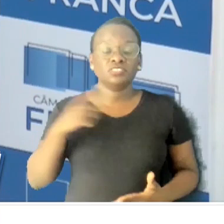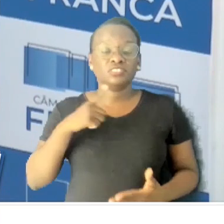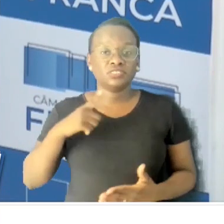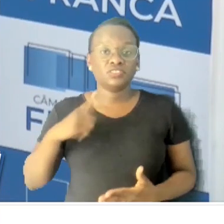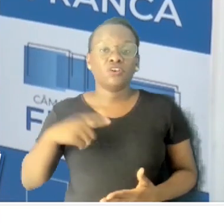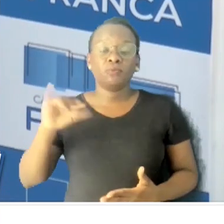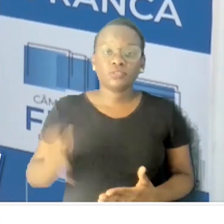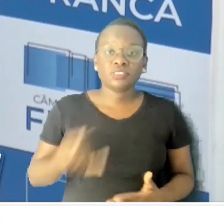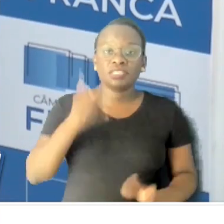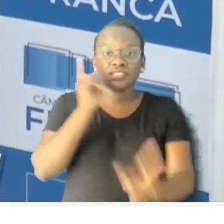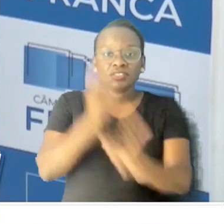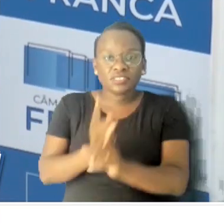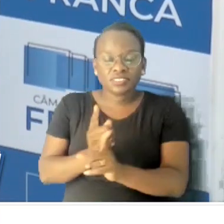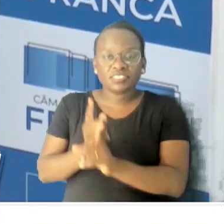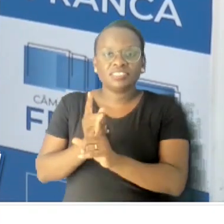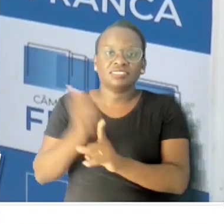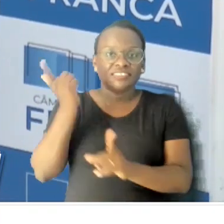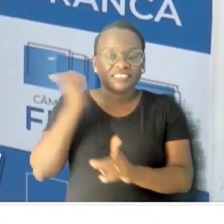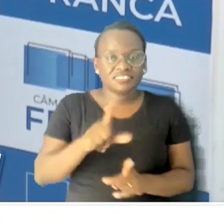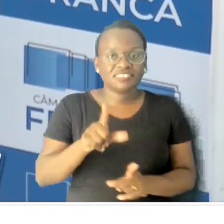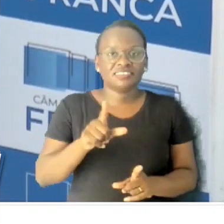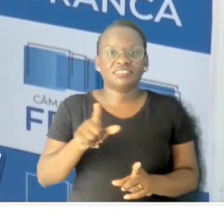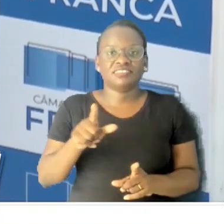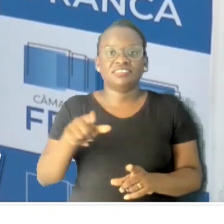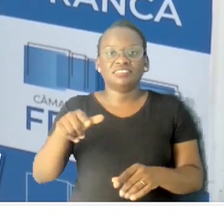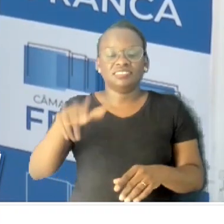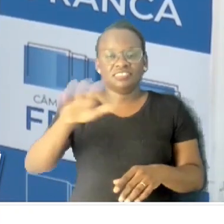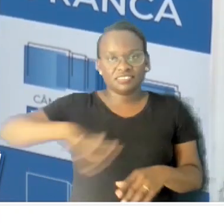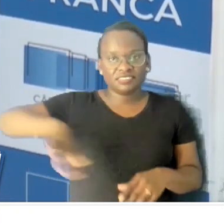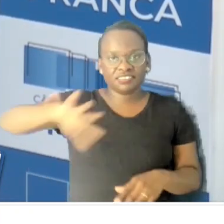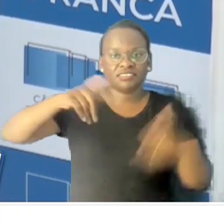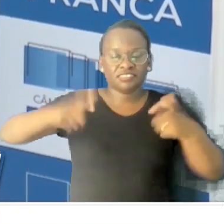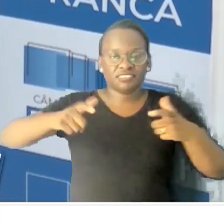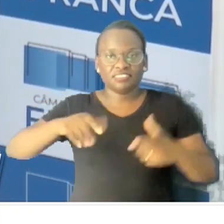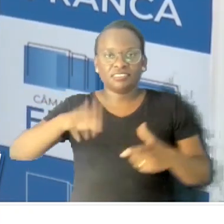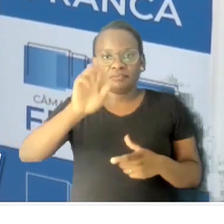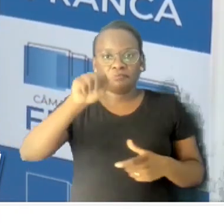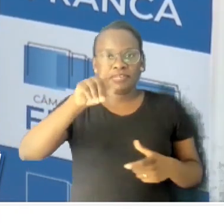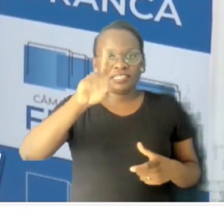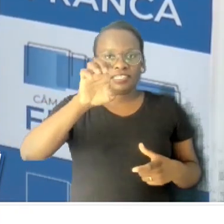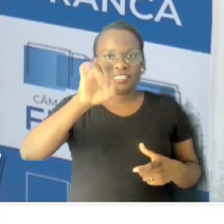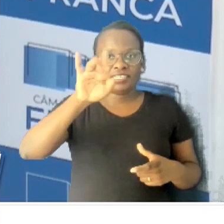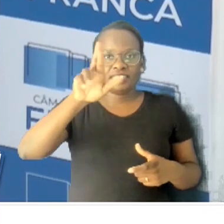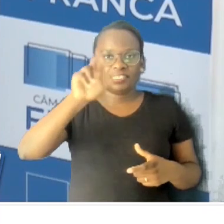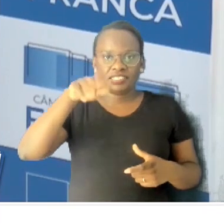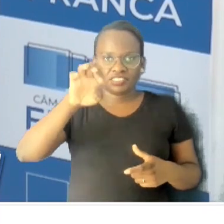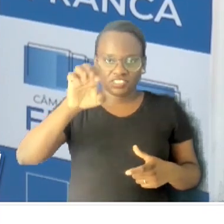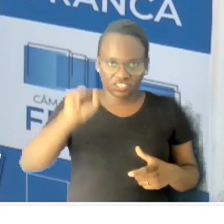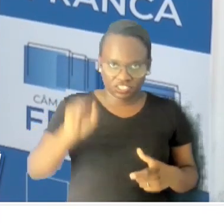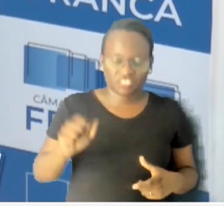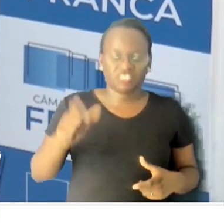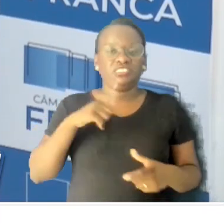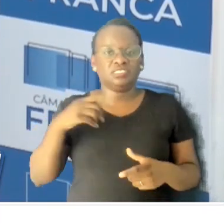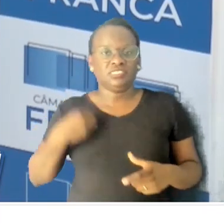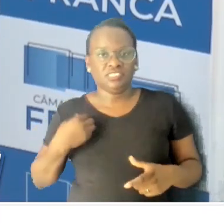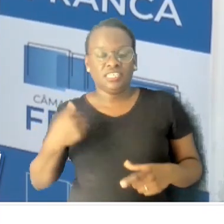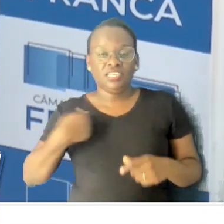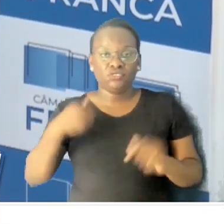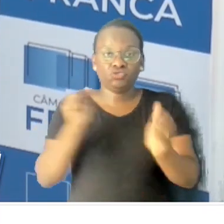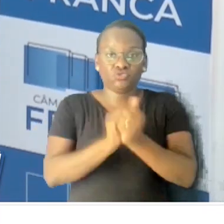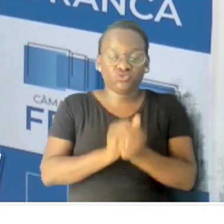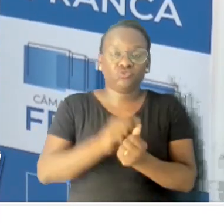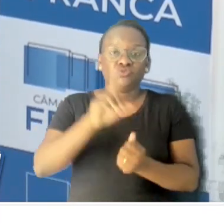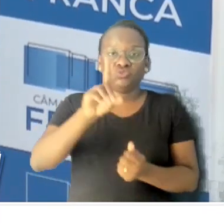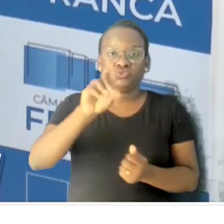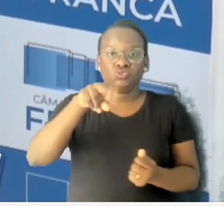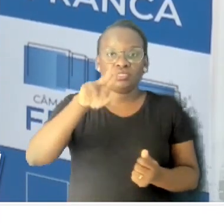encontrá-lo no Palácio dos Bandeirantes, que estávamos eu, vereador Donizete da